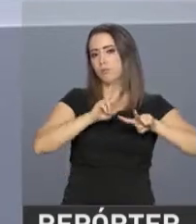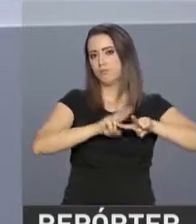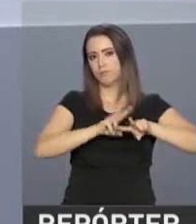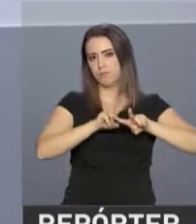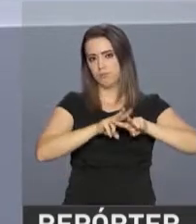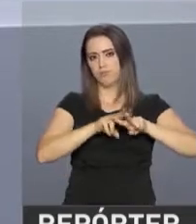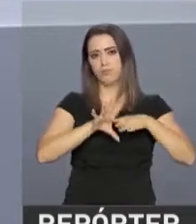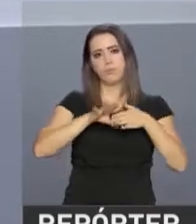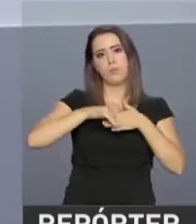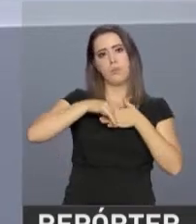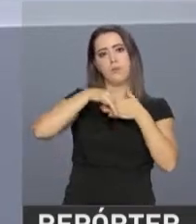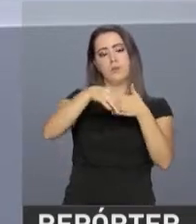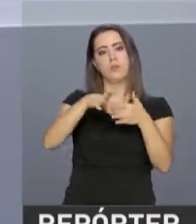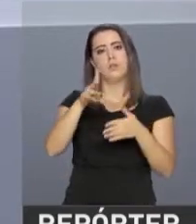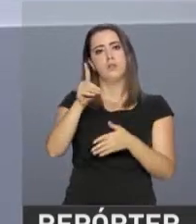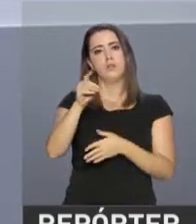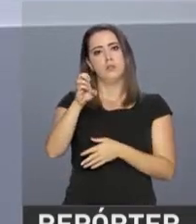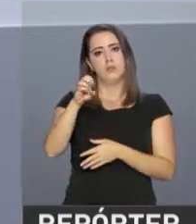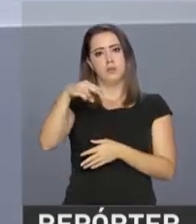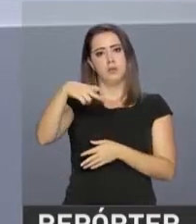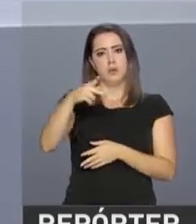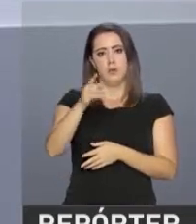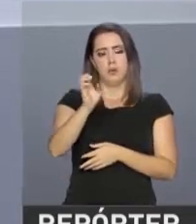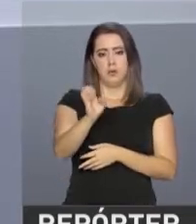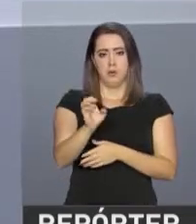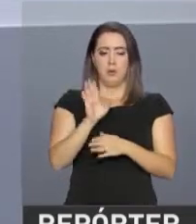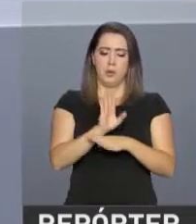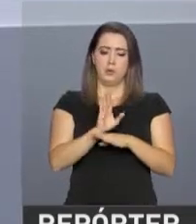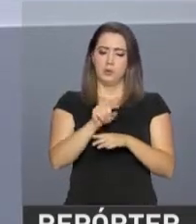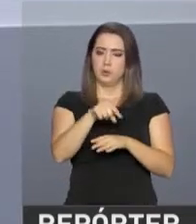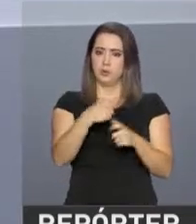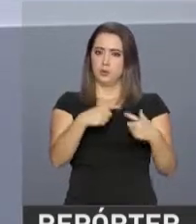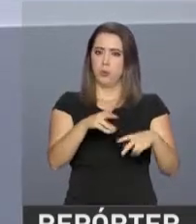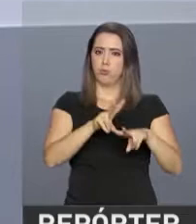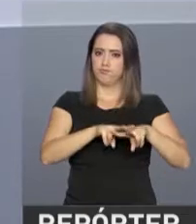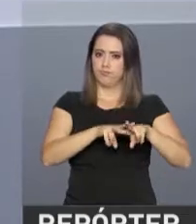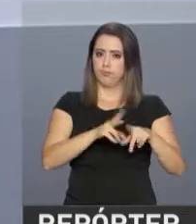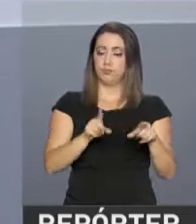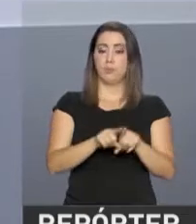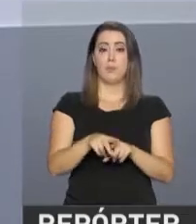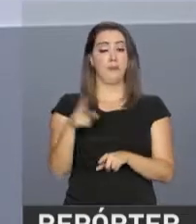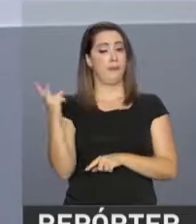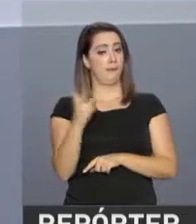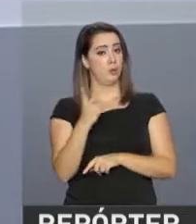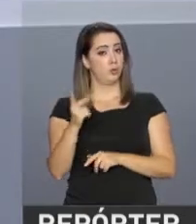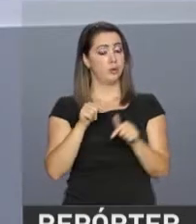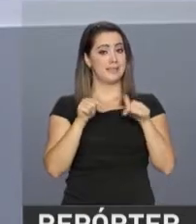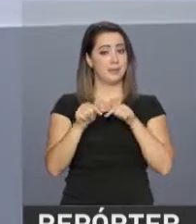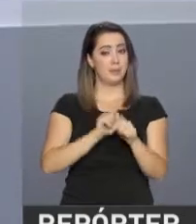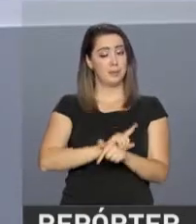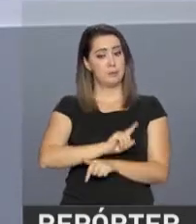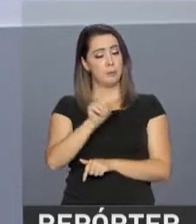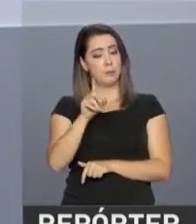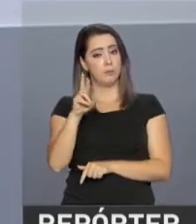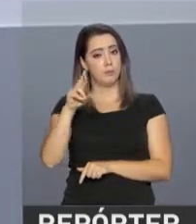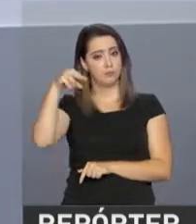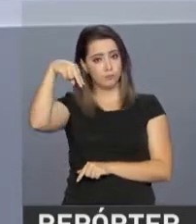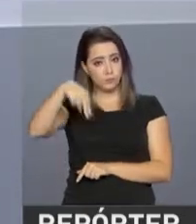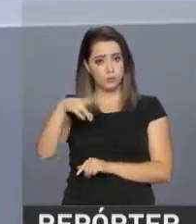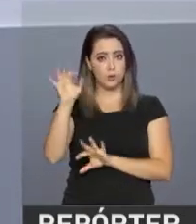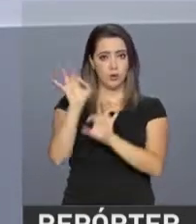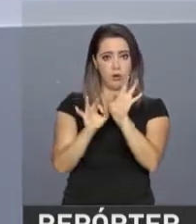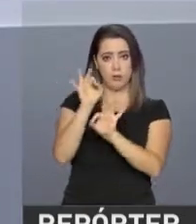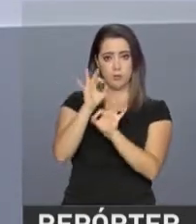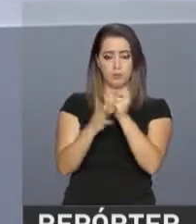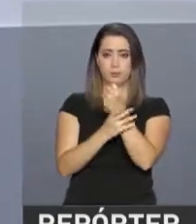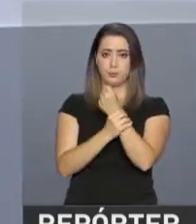penitenciário nacional em apoio ao sistema prisional do estado as duas ações no rio grande do norte fazem parte do plano nacional de